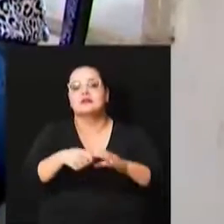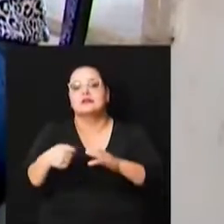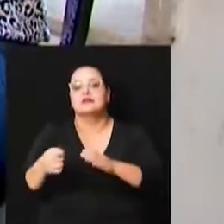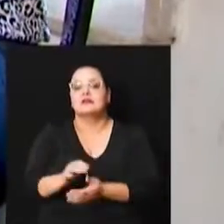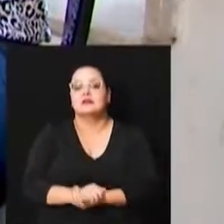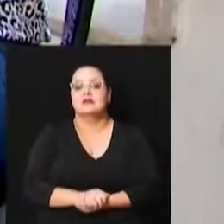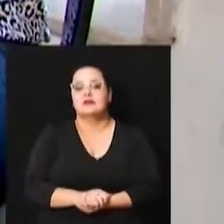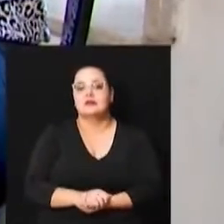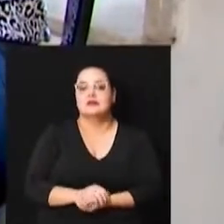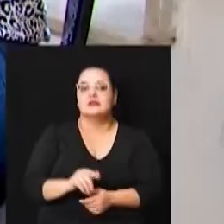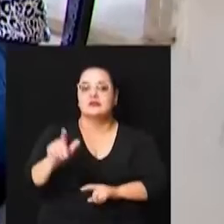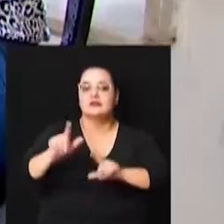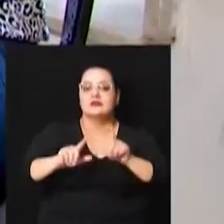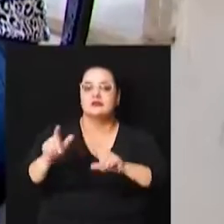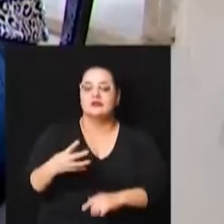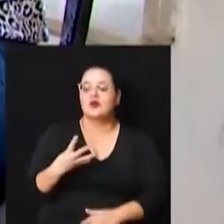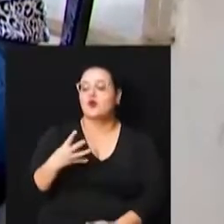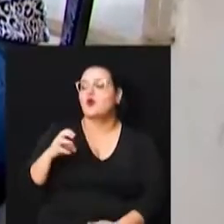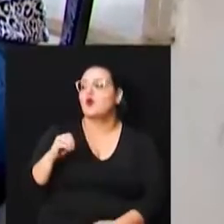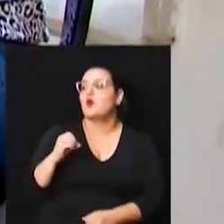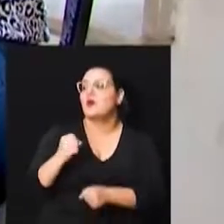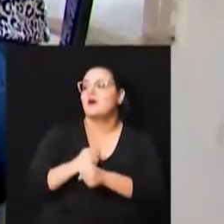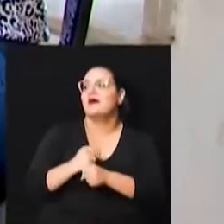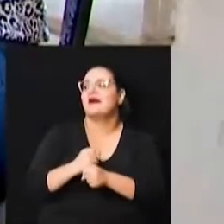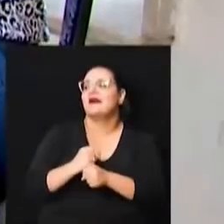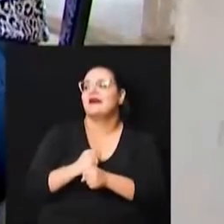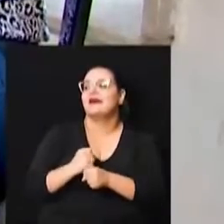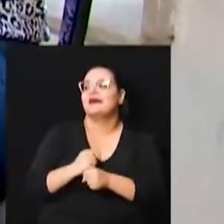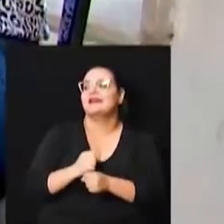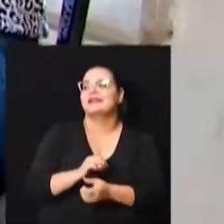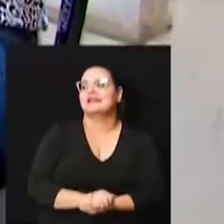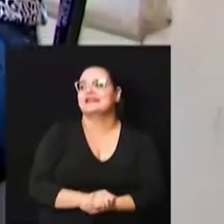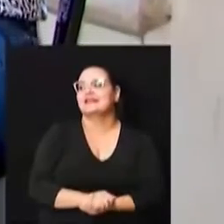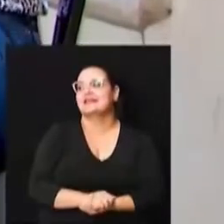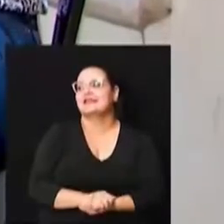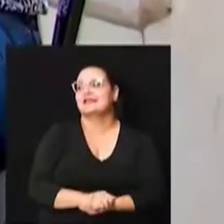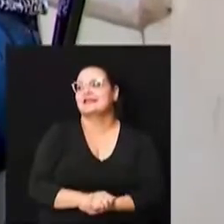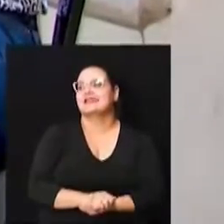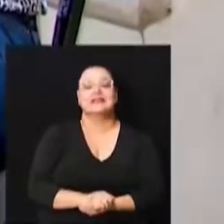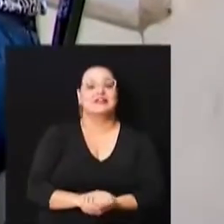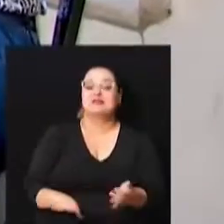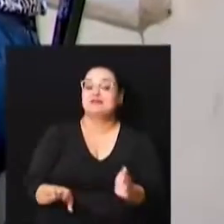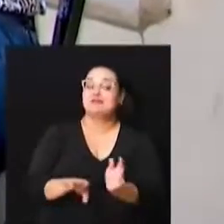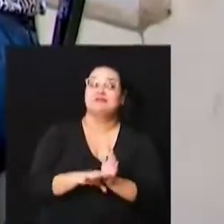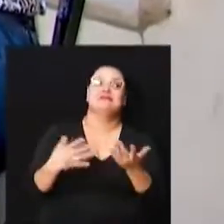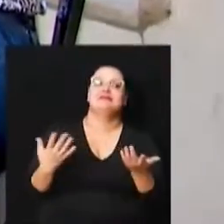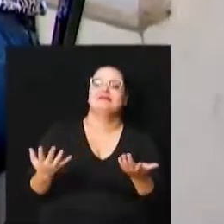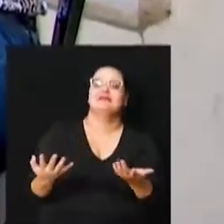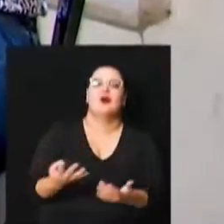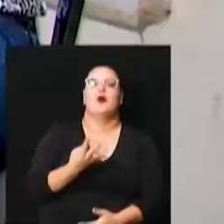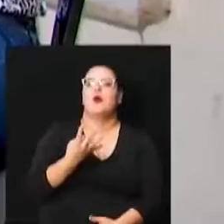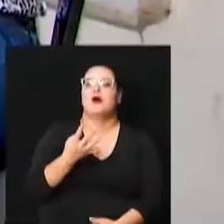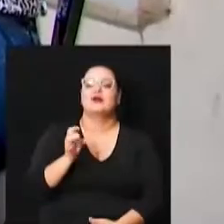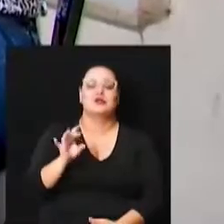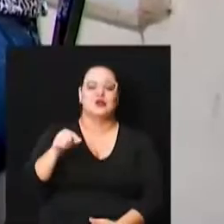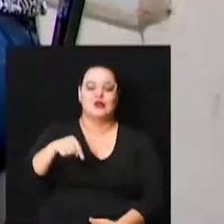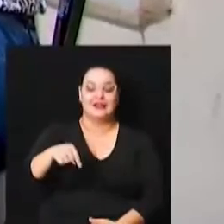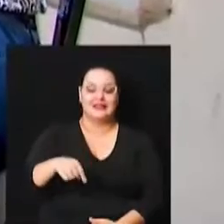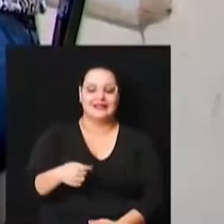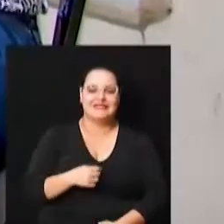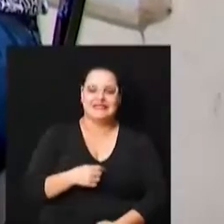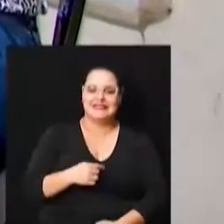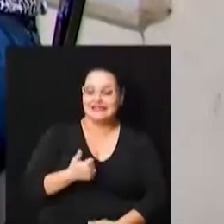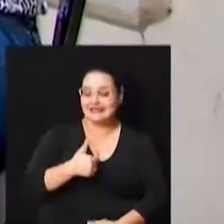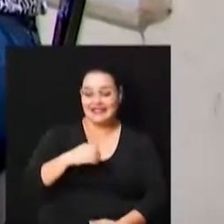Mingão, de TV? 40 anos. 40? 4, Não, eu pensei que fez cálculo, eu achei que era 4. 4 só nessa